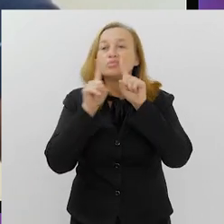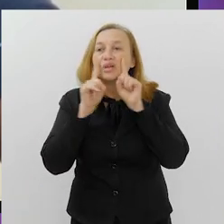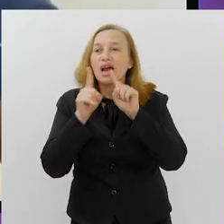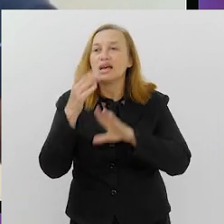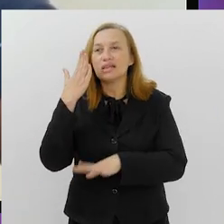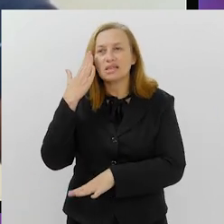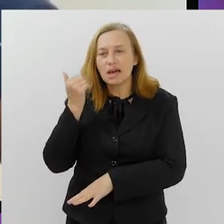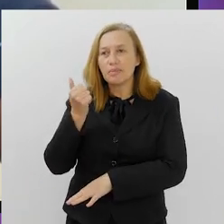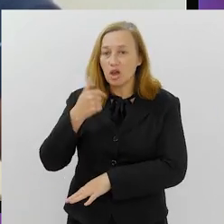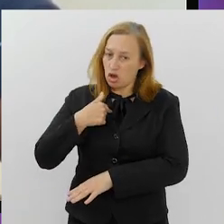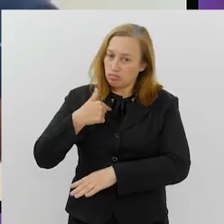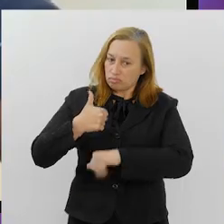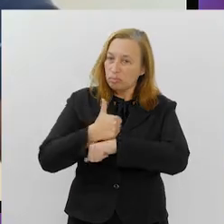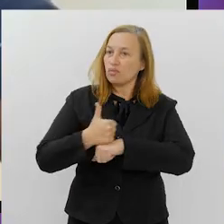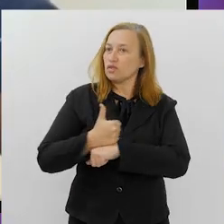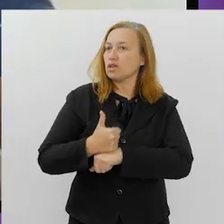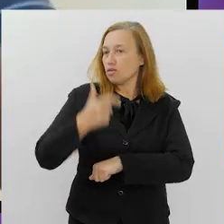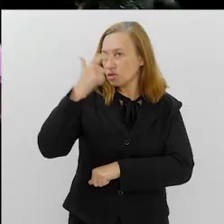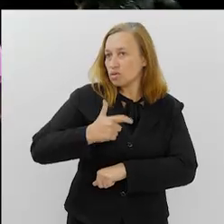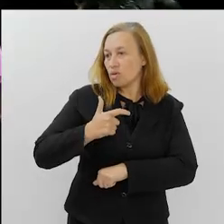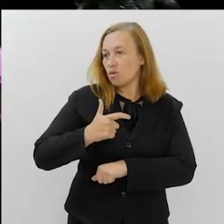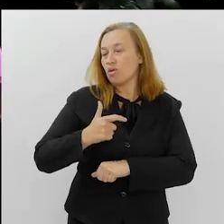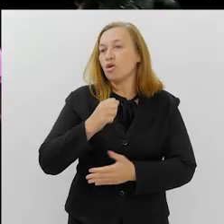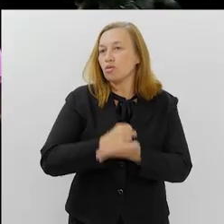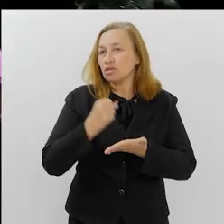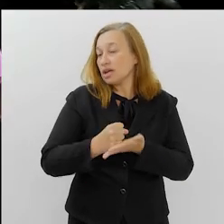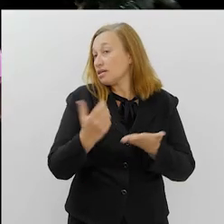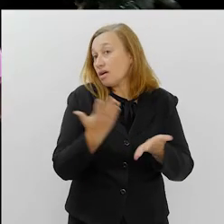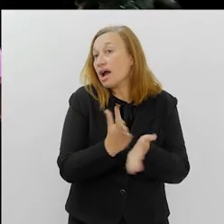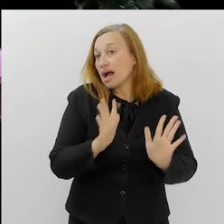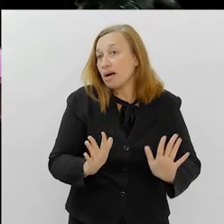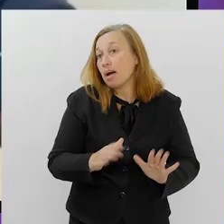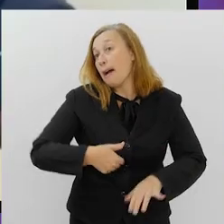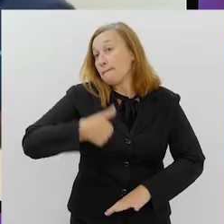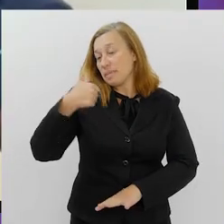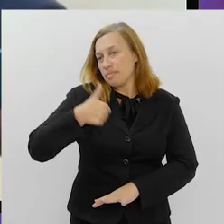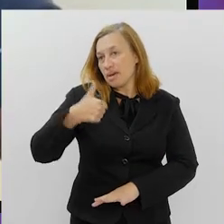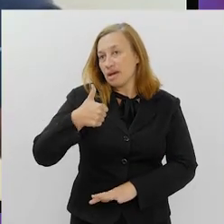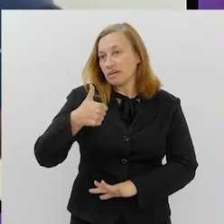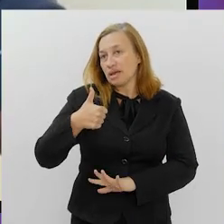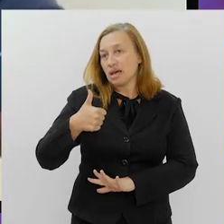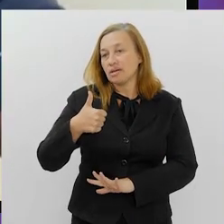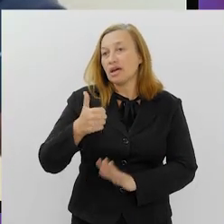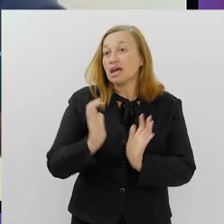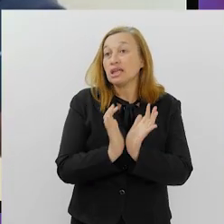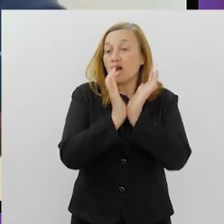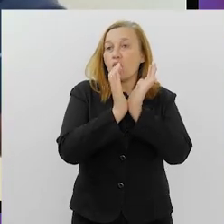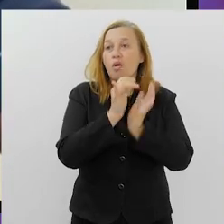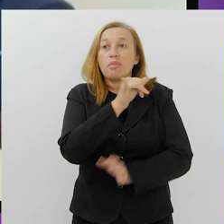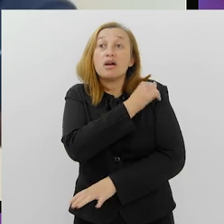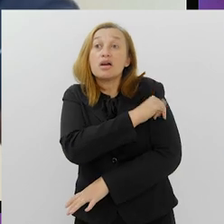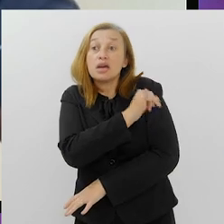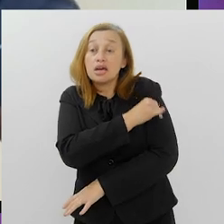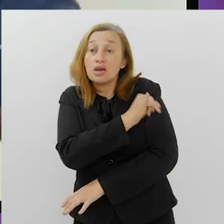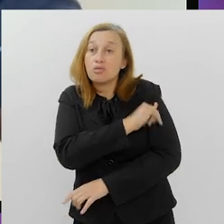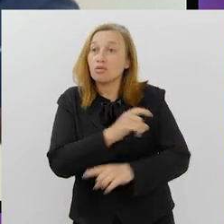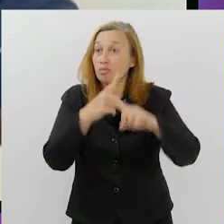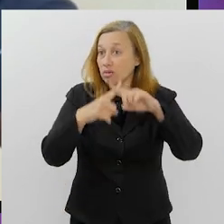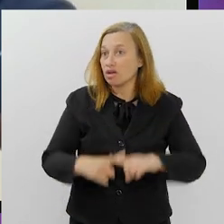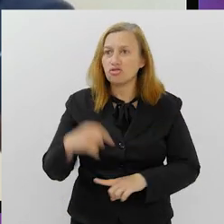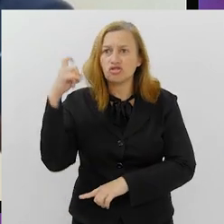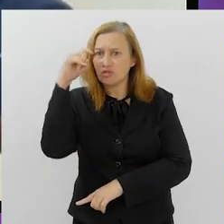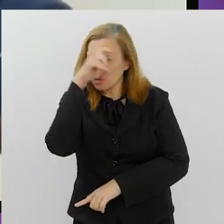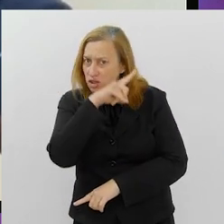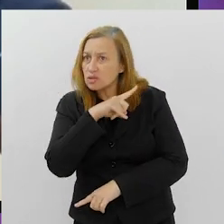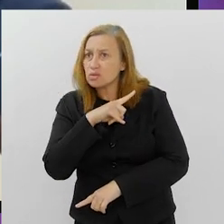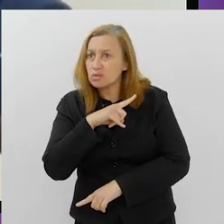também sabendo que sou profissional, né? Meu contrato acaba, primeiramente, nós estamos nessa Copa Rio, uma Copa Rio também um campeonato muito